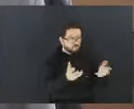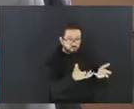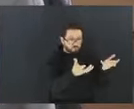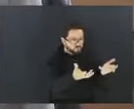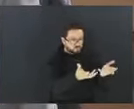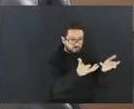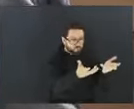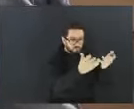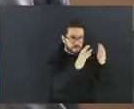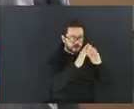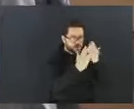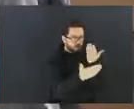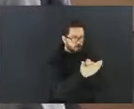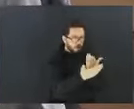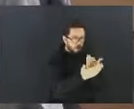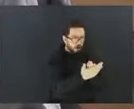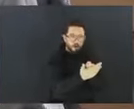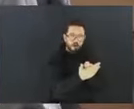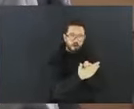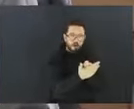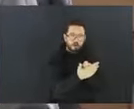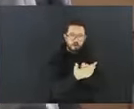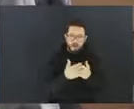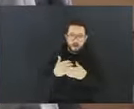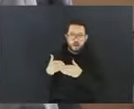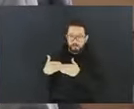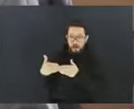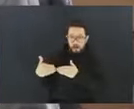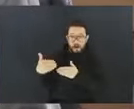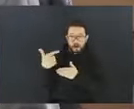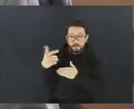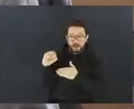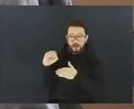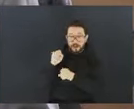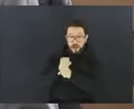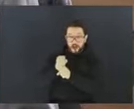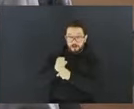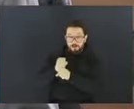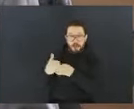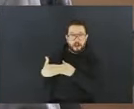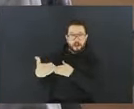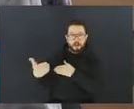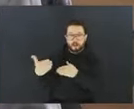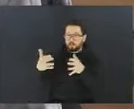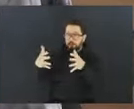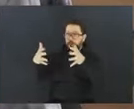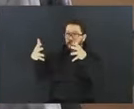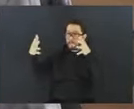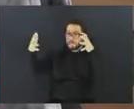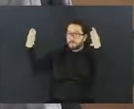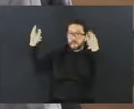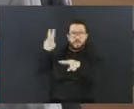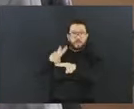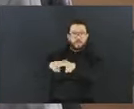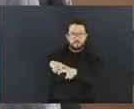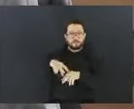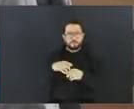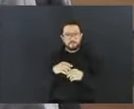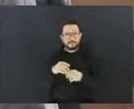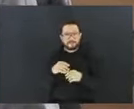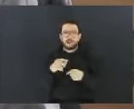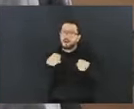presídios. Com base nessa fala do Darcy Ribeiro, comandante, eu fico muito feliz em saber que a Polícia